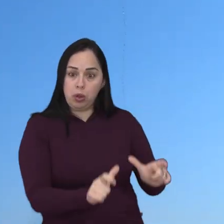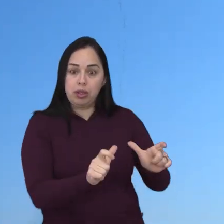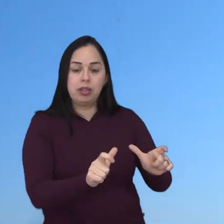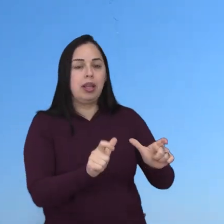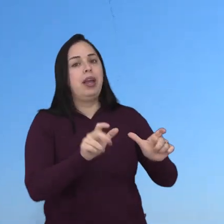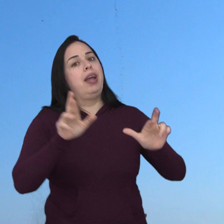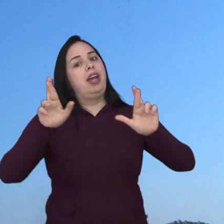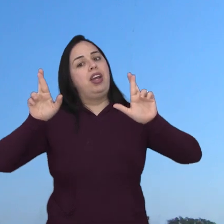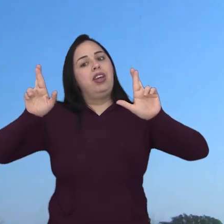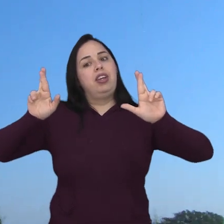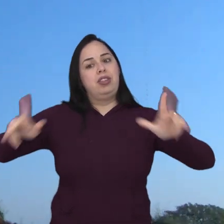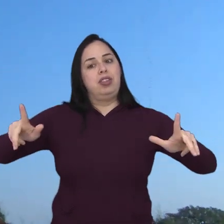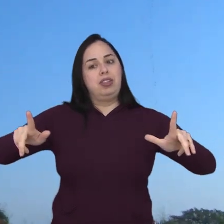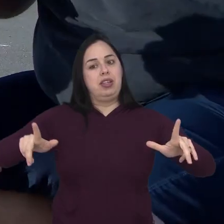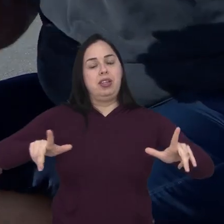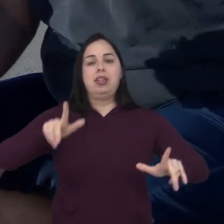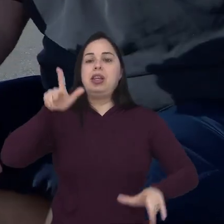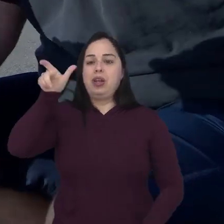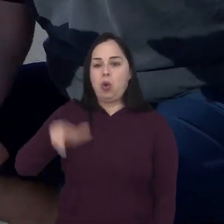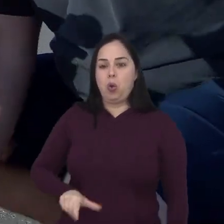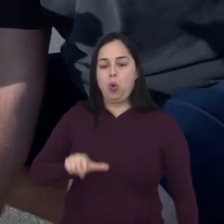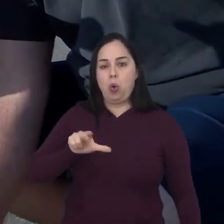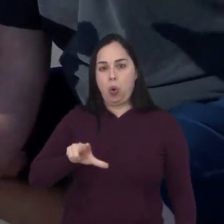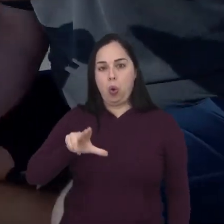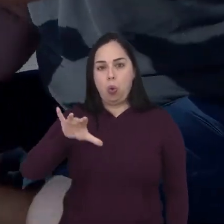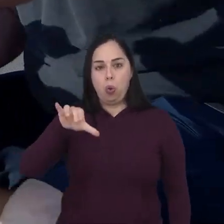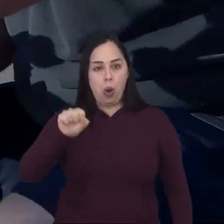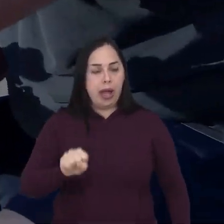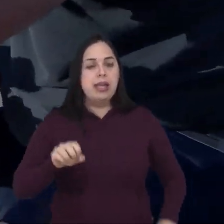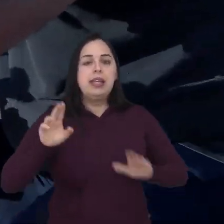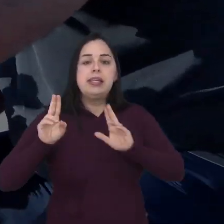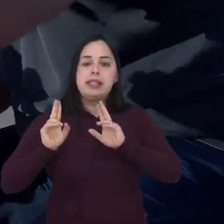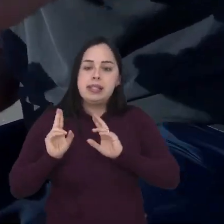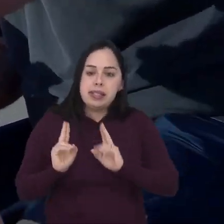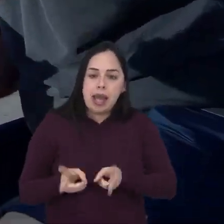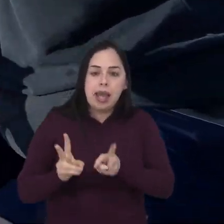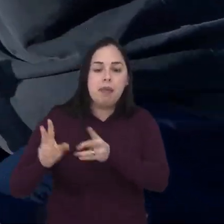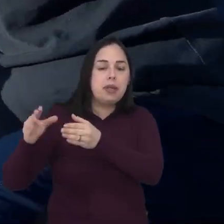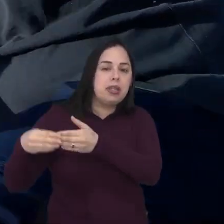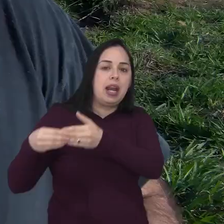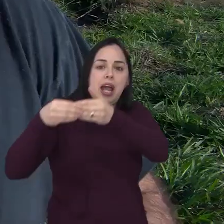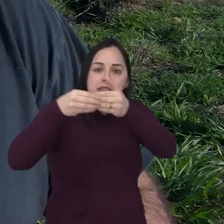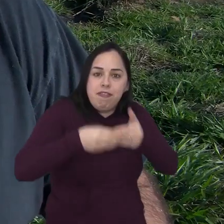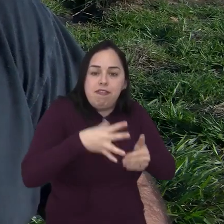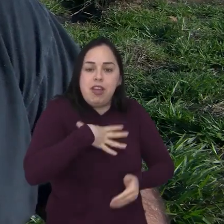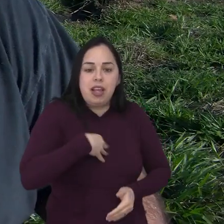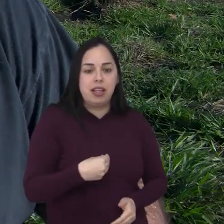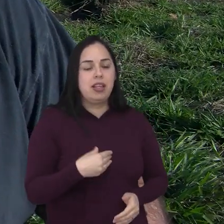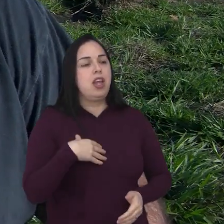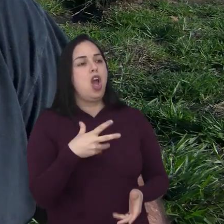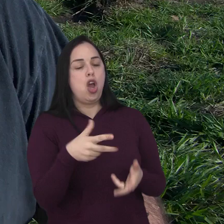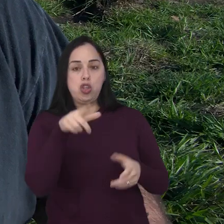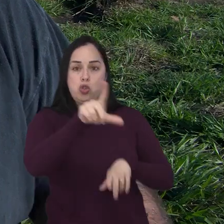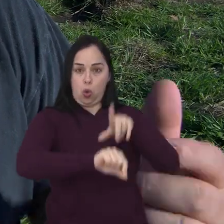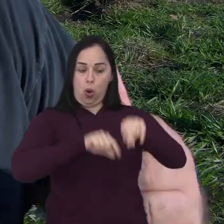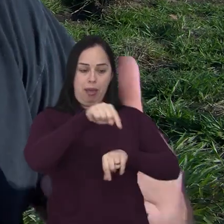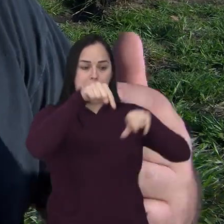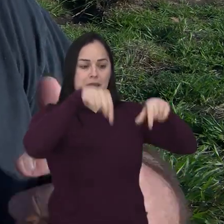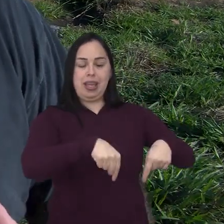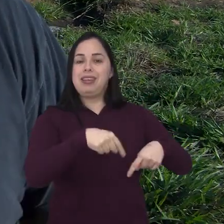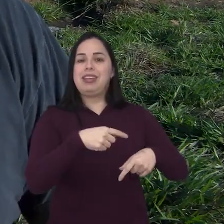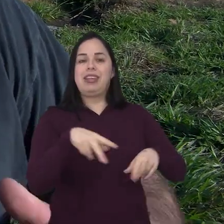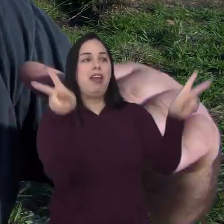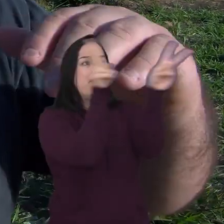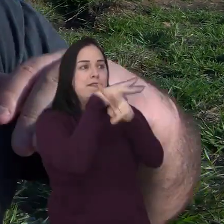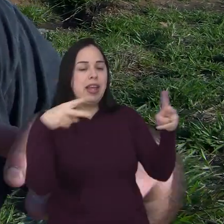outra região da cidade, o espaço é diferente. Cuidadoso, o Luan sempre traz as filhas para cá. Eu escolhi esse espaço, uma por